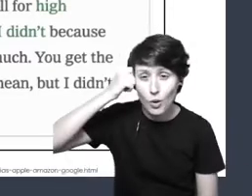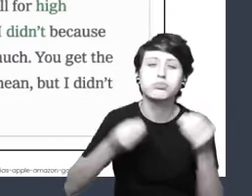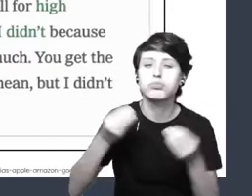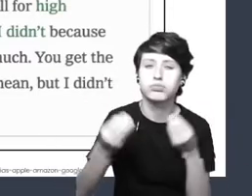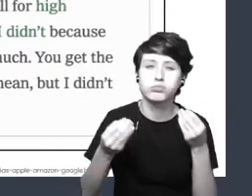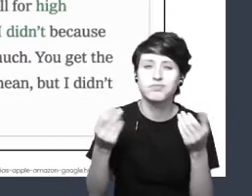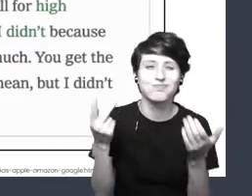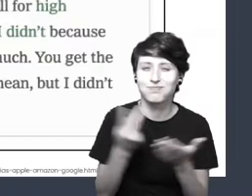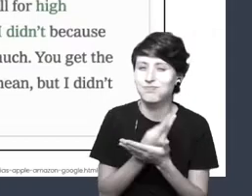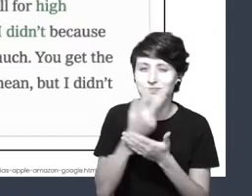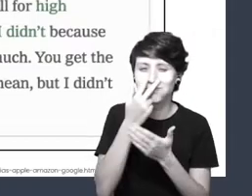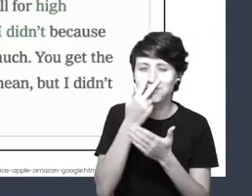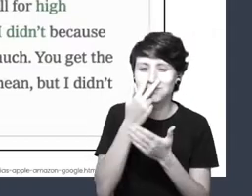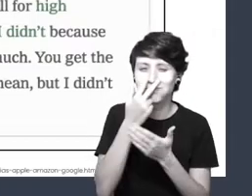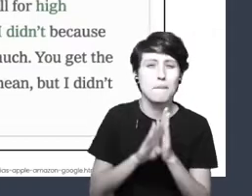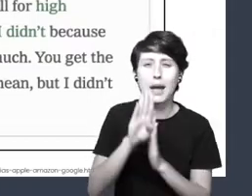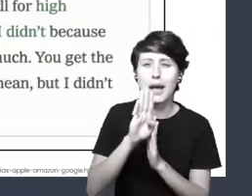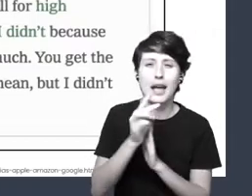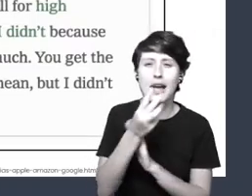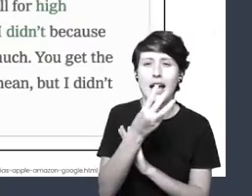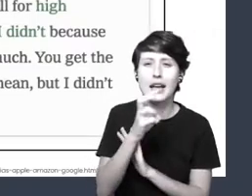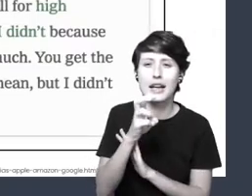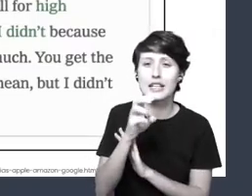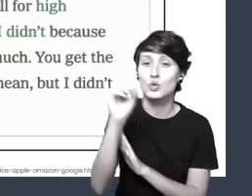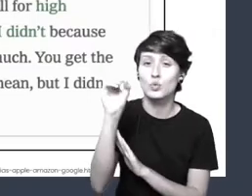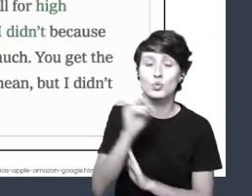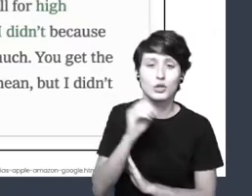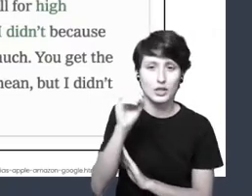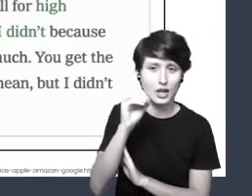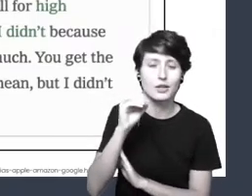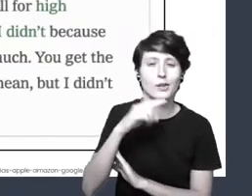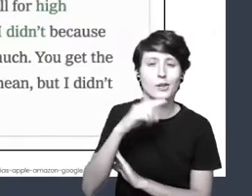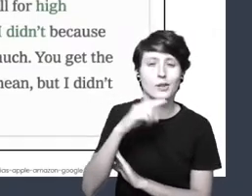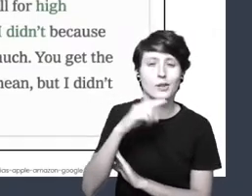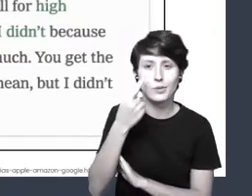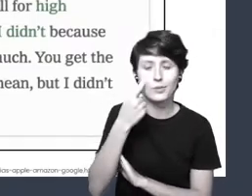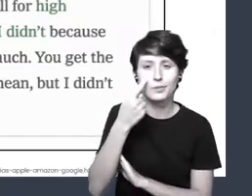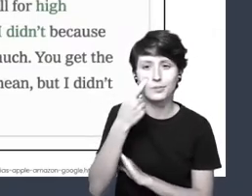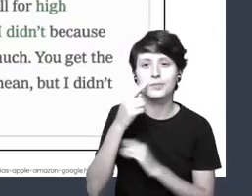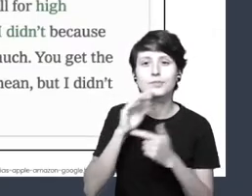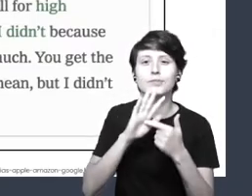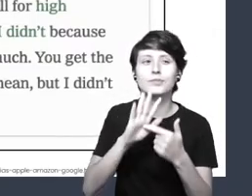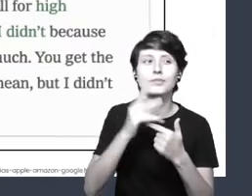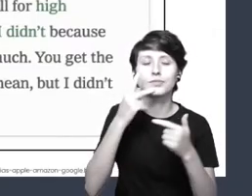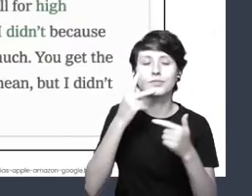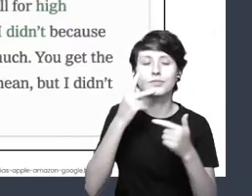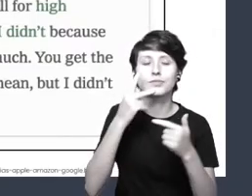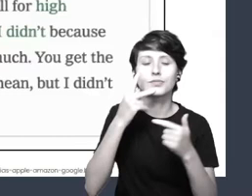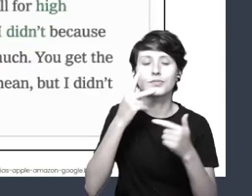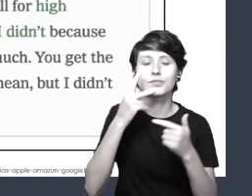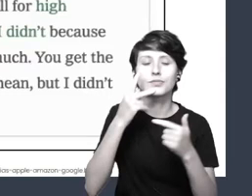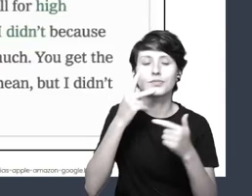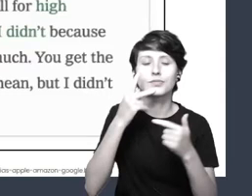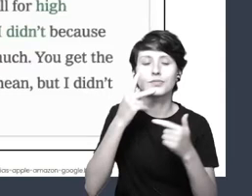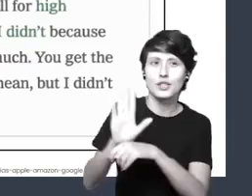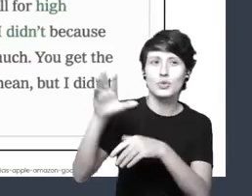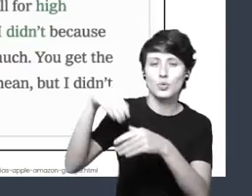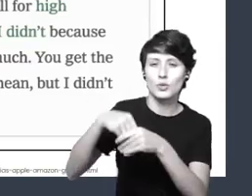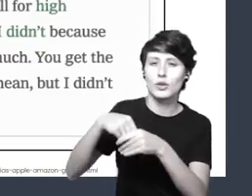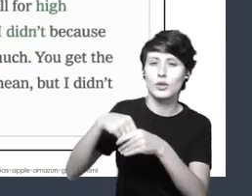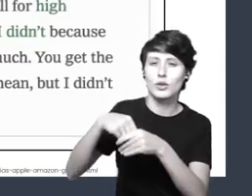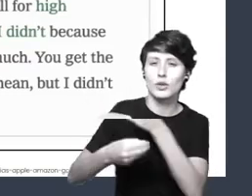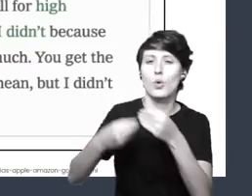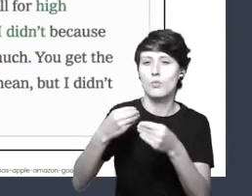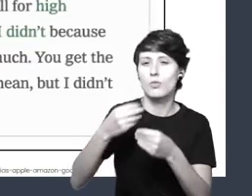o erro subiu para 35%. Tem um pedacinho ali falando desse vídeo, nesse clipe, né, de áudio de uma pessoa